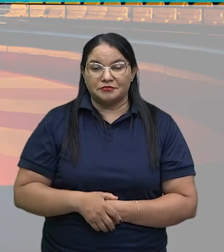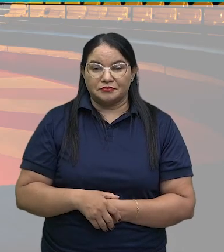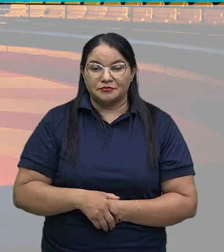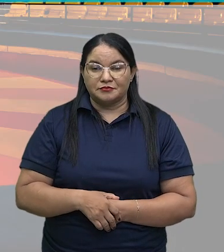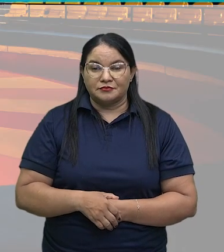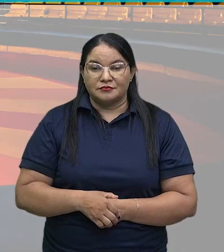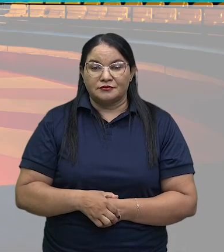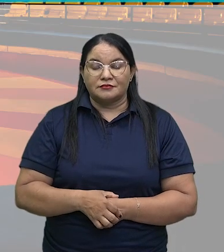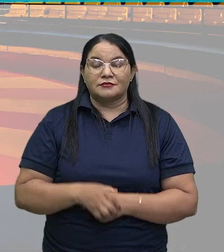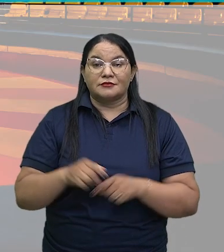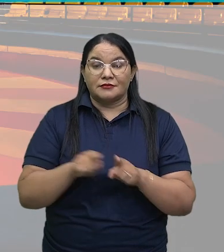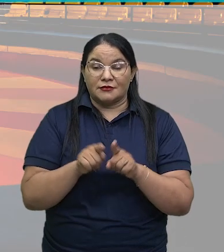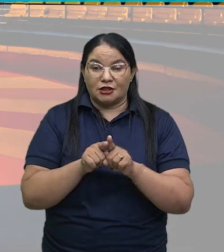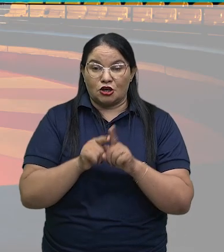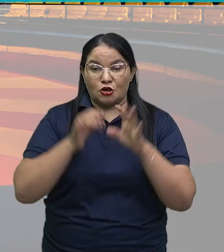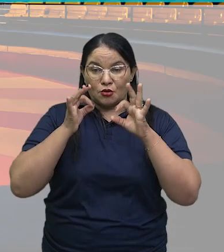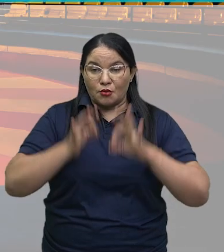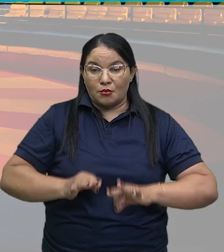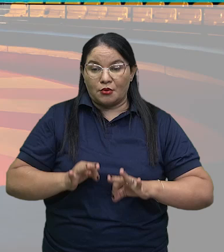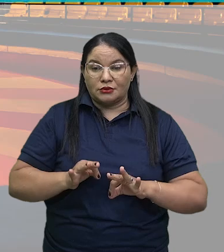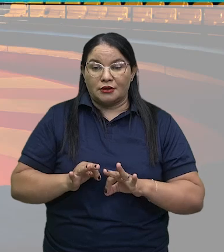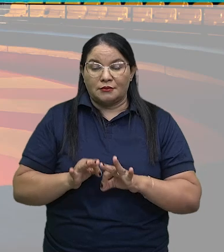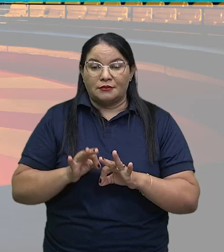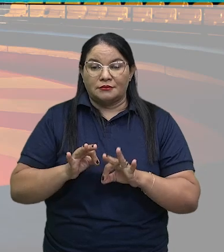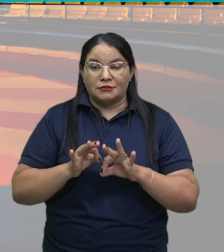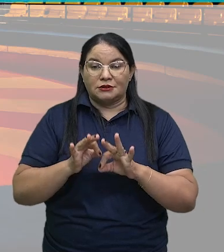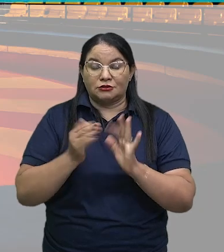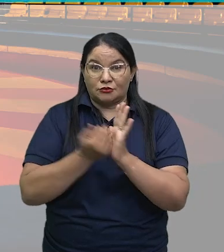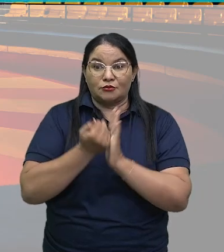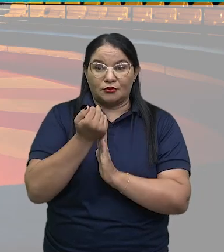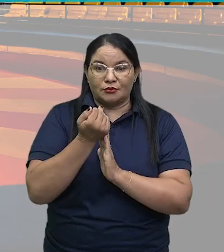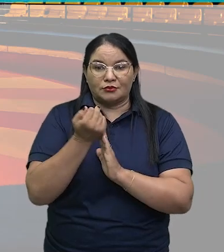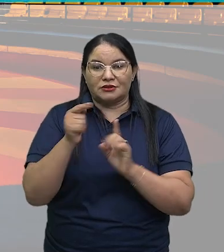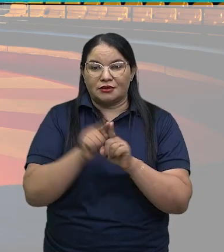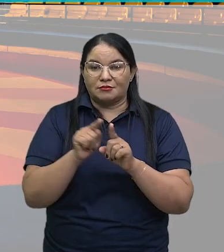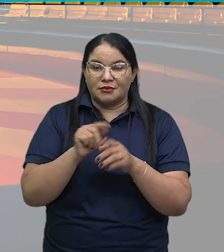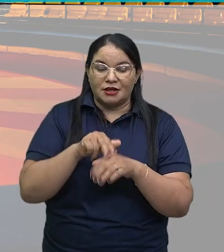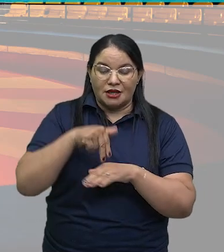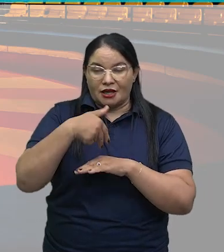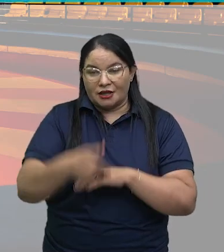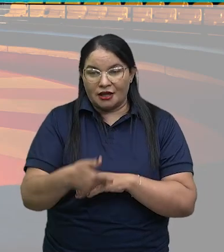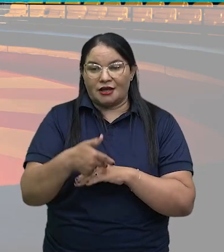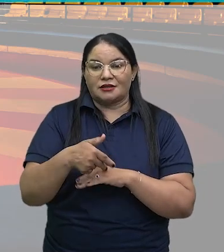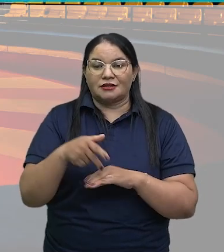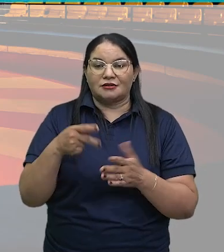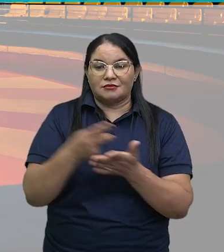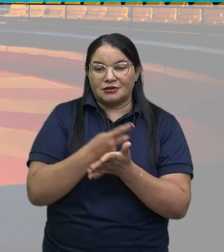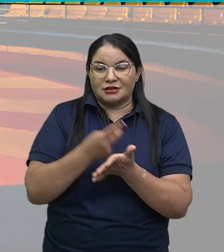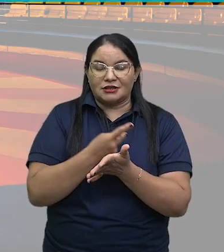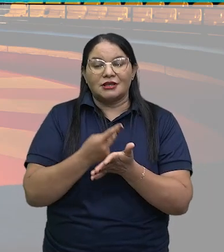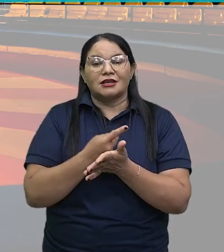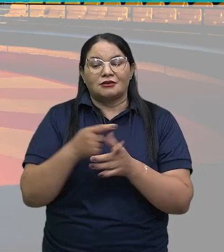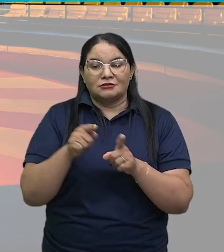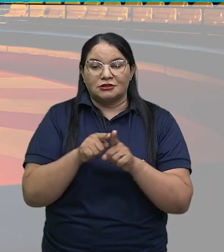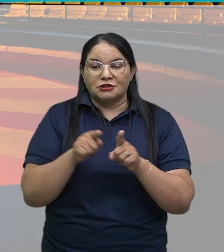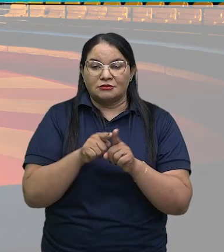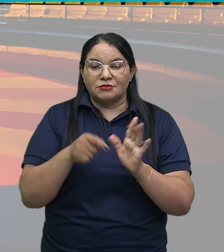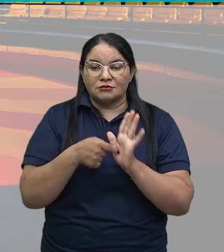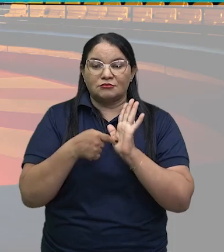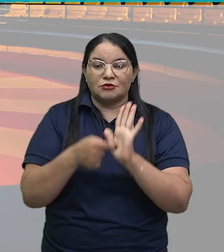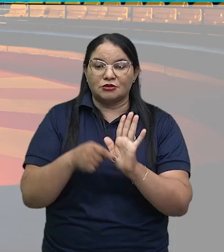O excesso, seu comportamento exagerado, as quedas desajeitadas e os erros